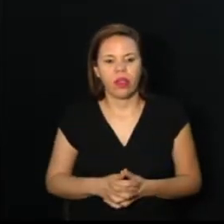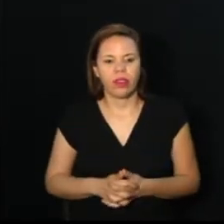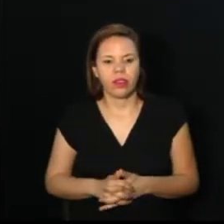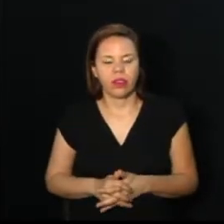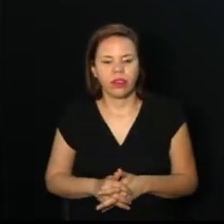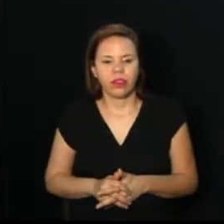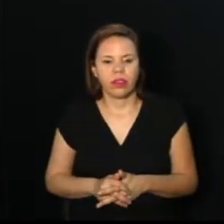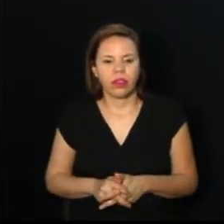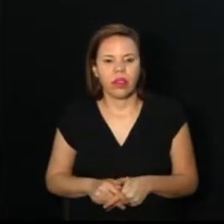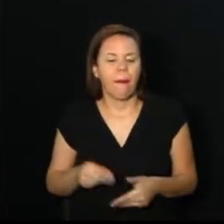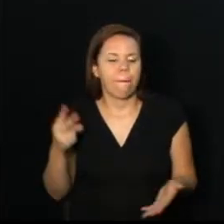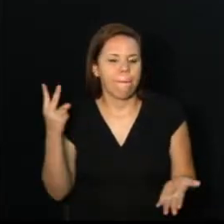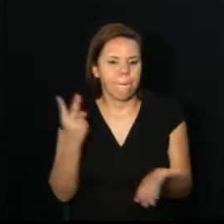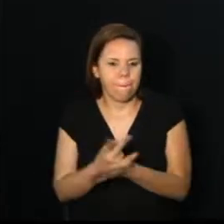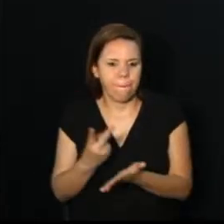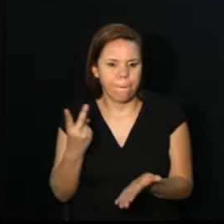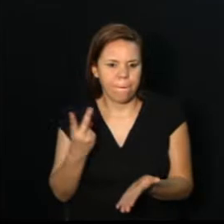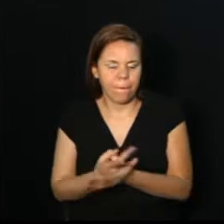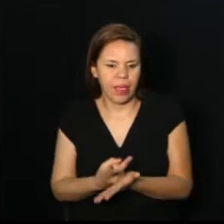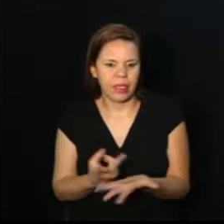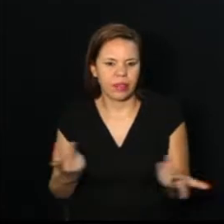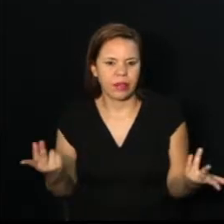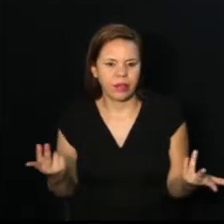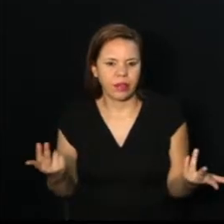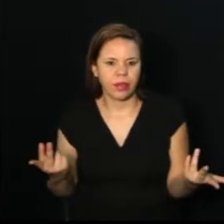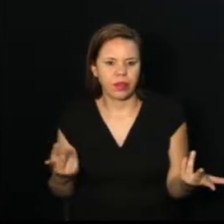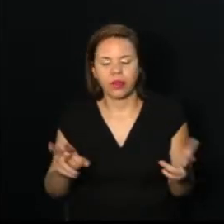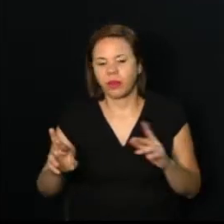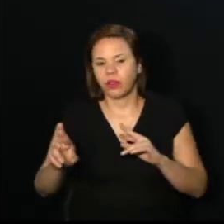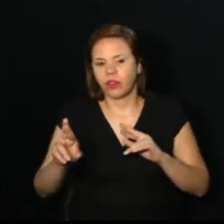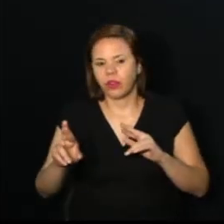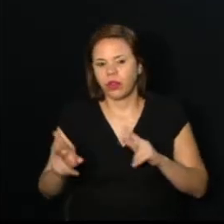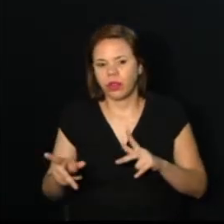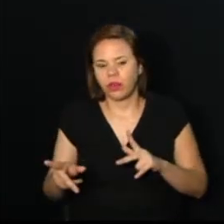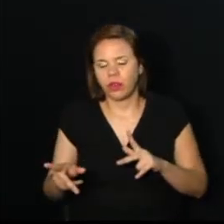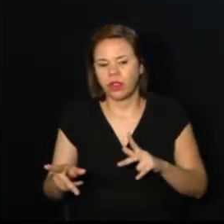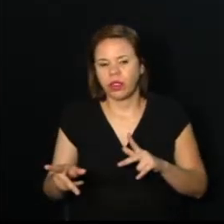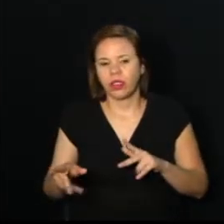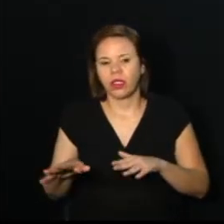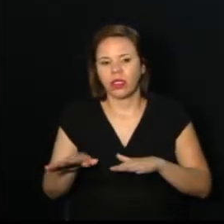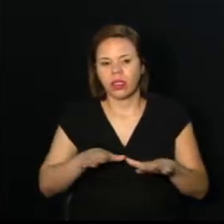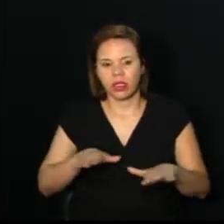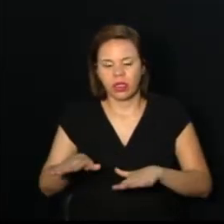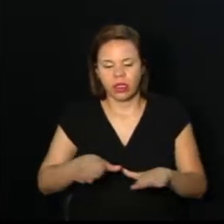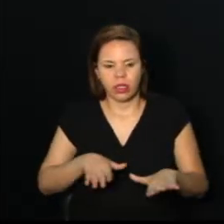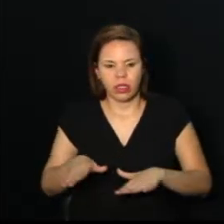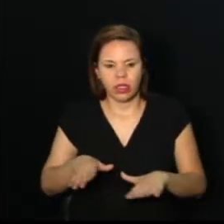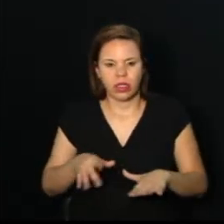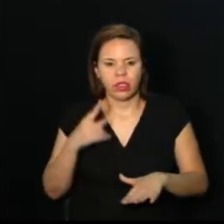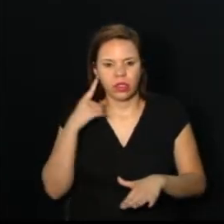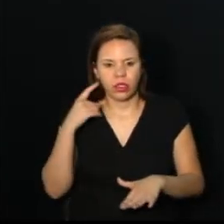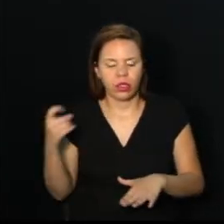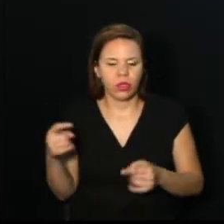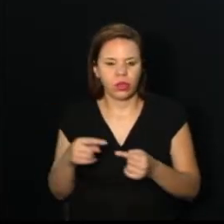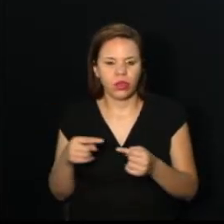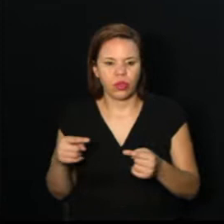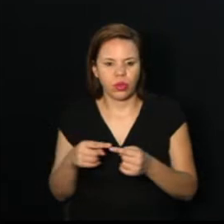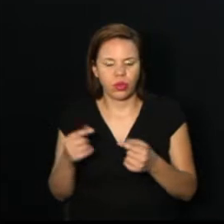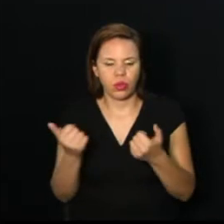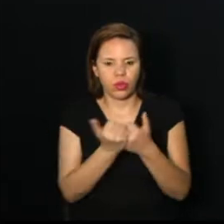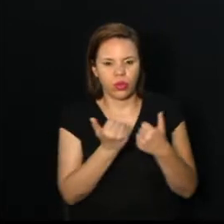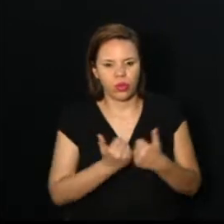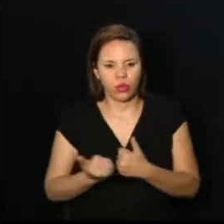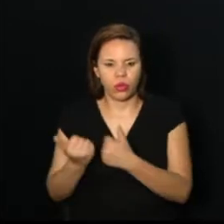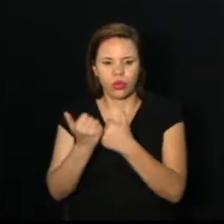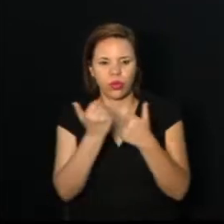de mesma orientação ou de diferentes orientações, inversões,